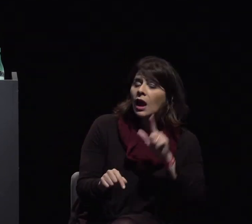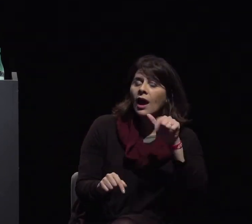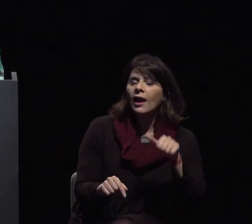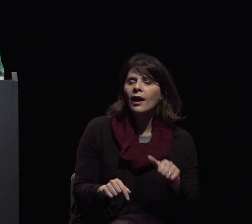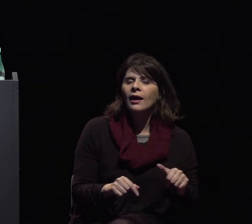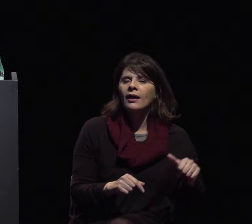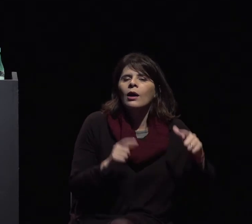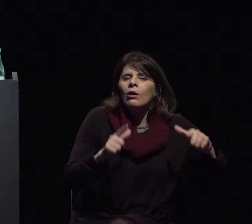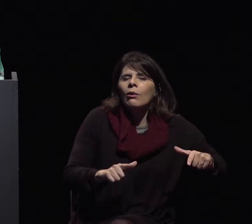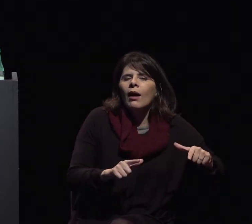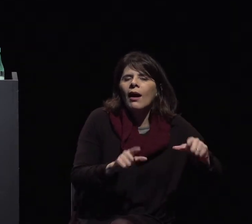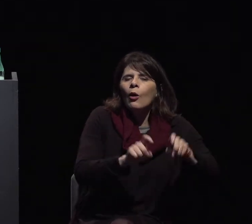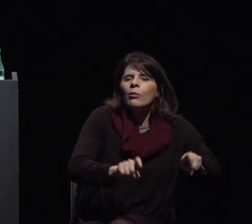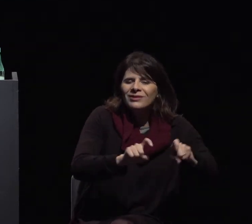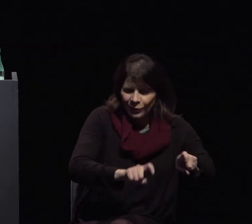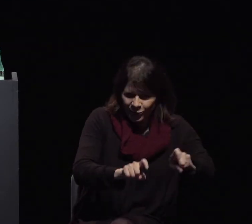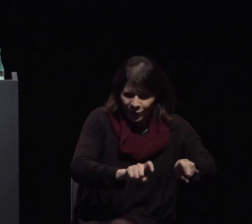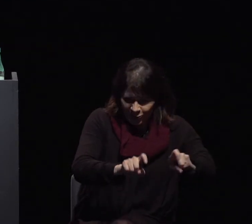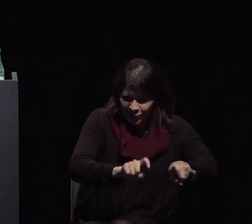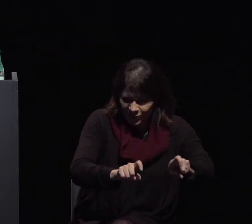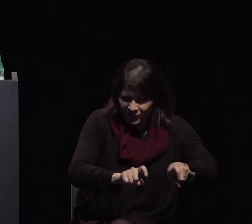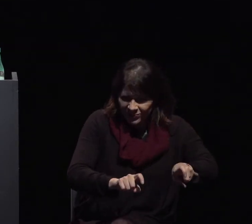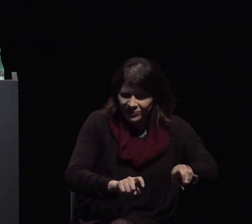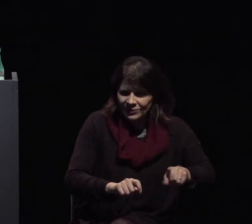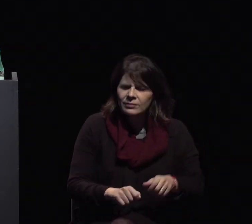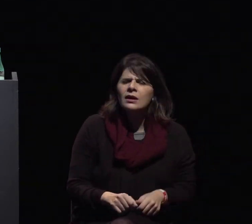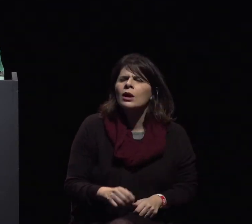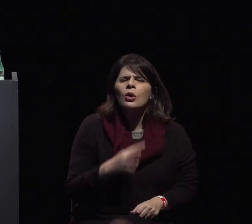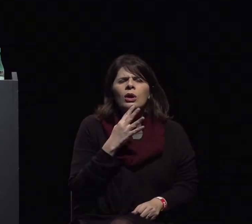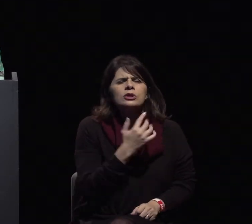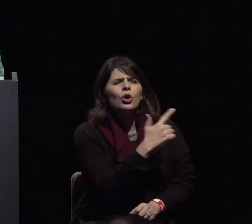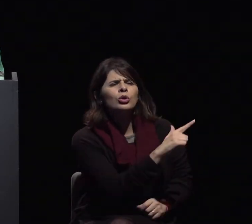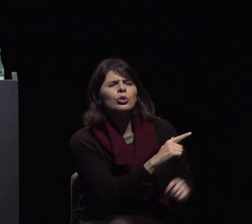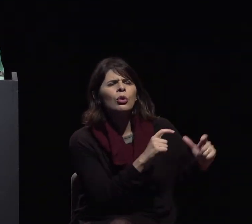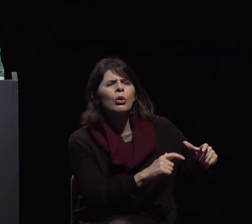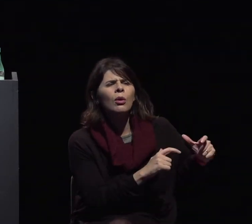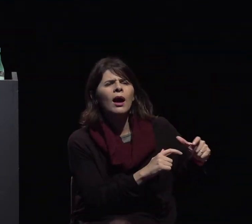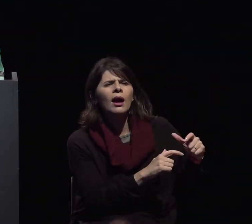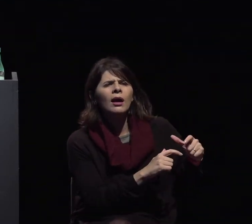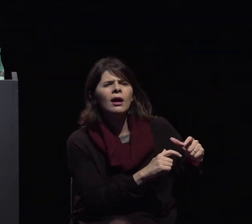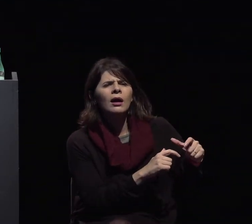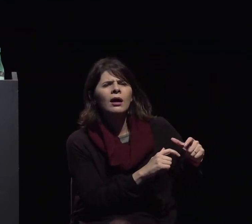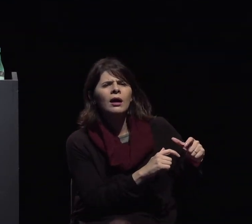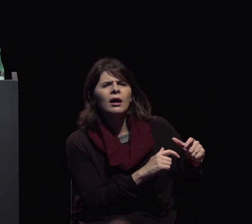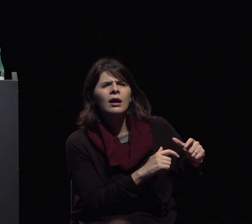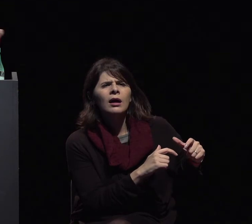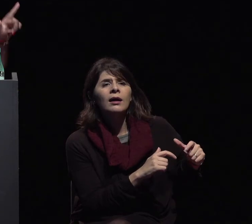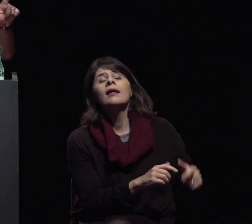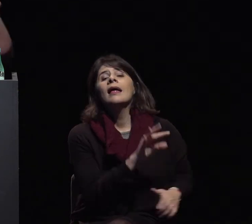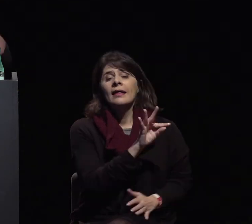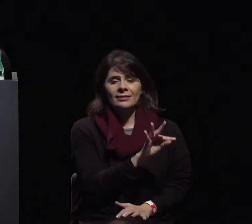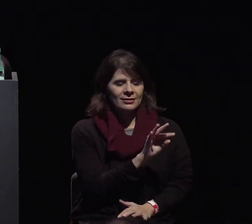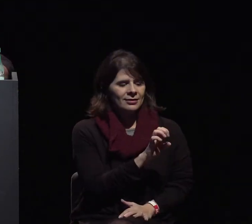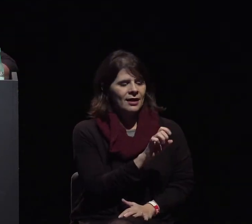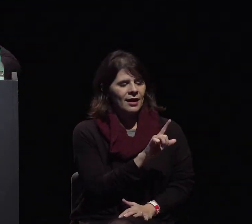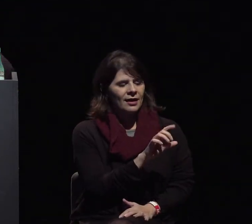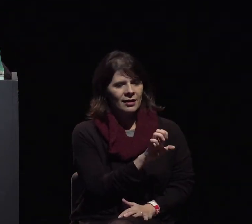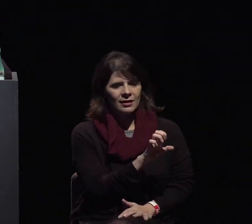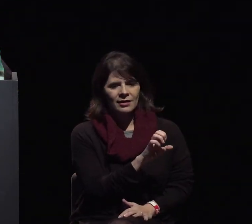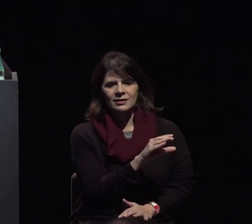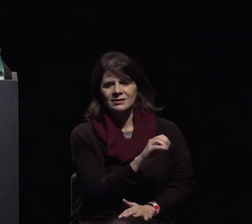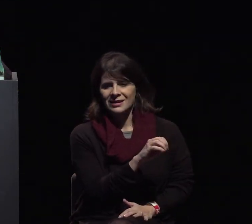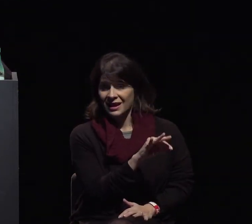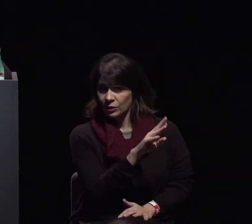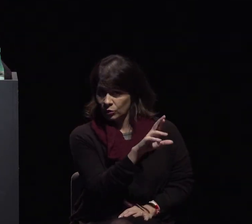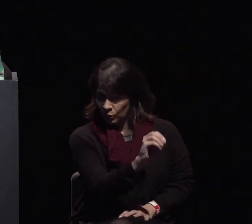Ou é aquele lugar público, como que é o nome? Que as pessoas podem acessar a internet? Telecentro, muito bem.